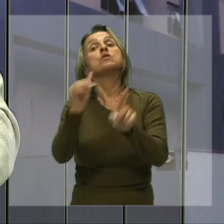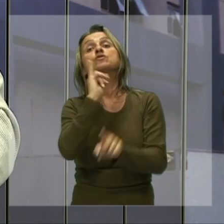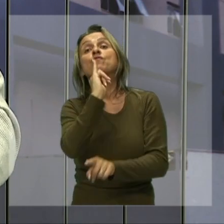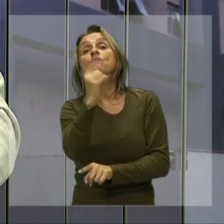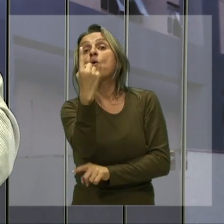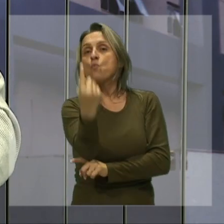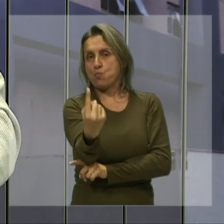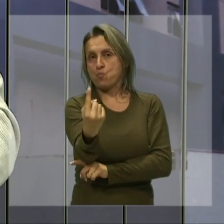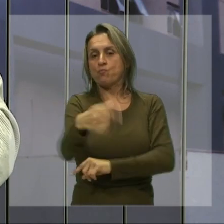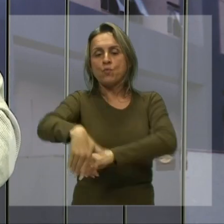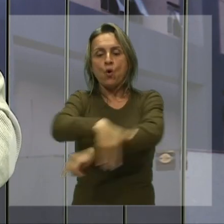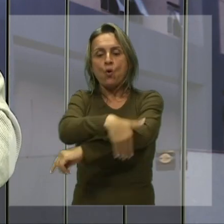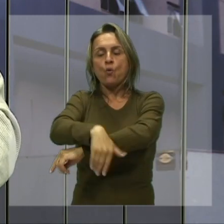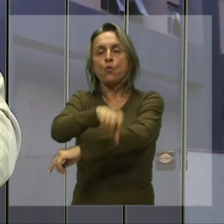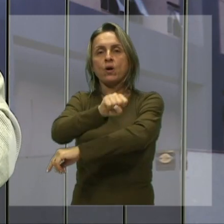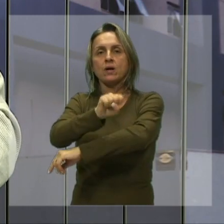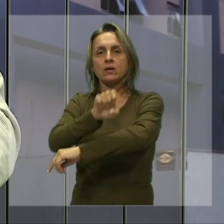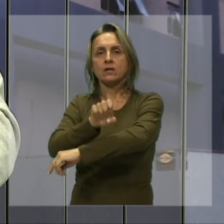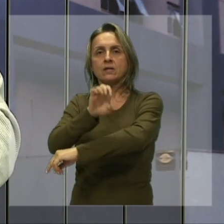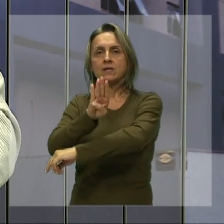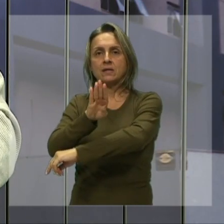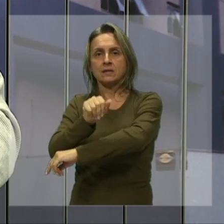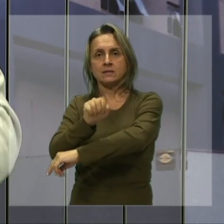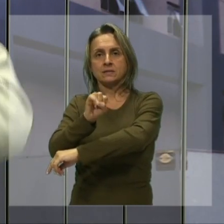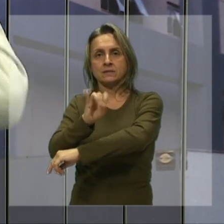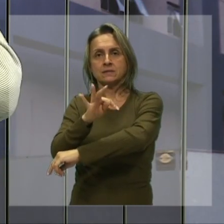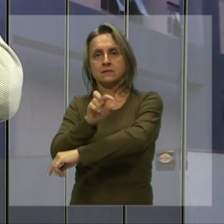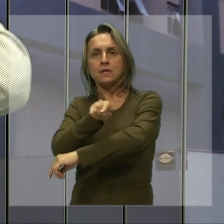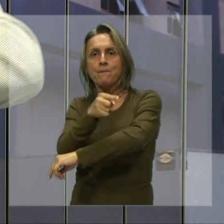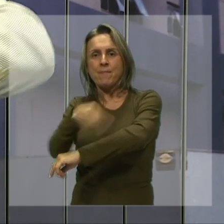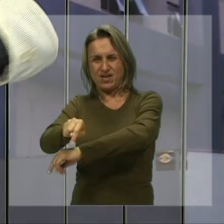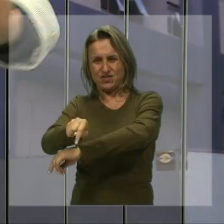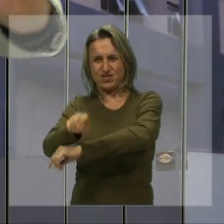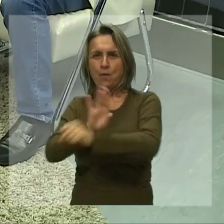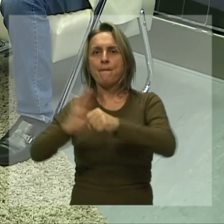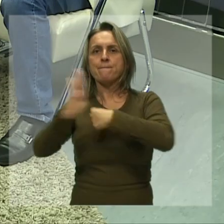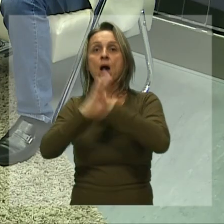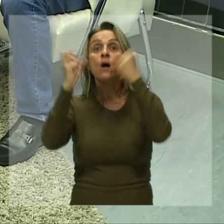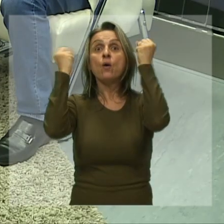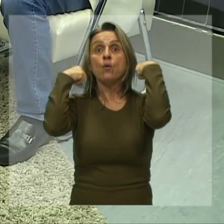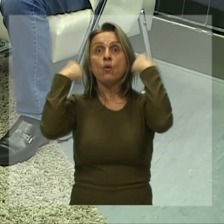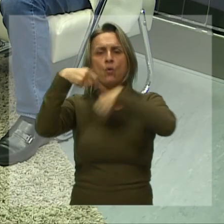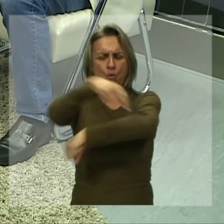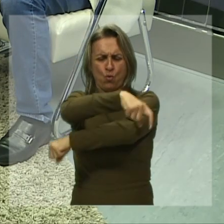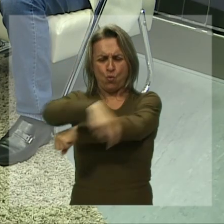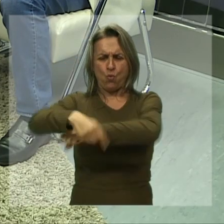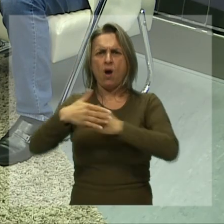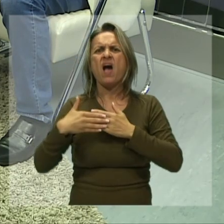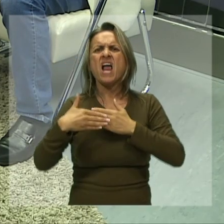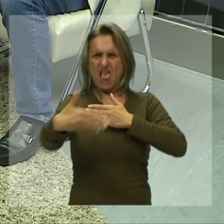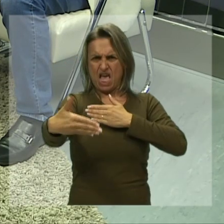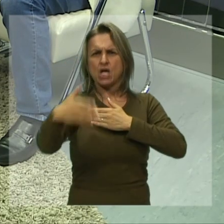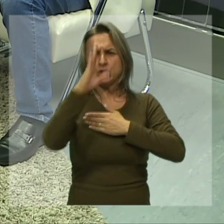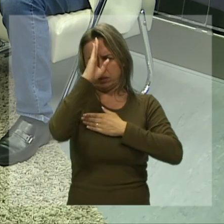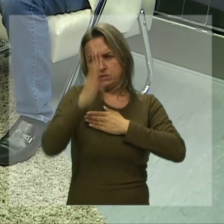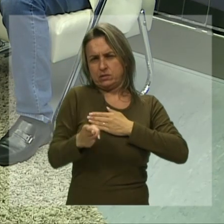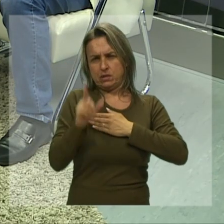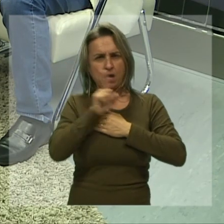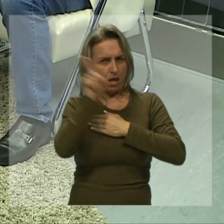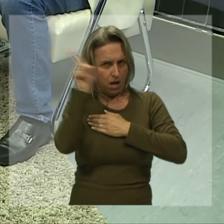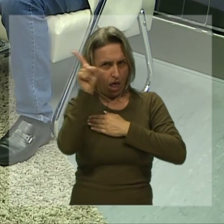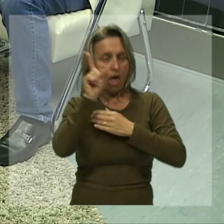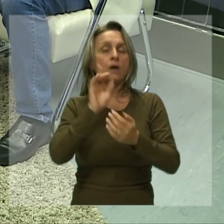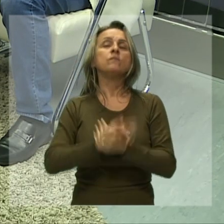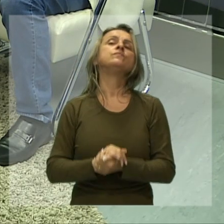exemplo. Rua Sebastião Romeu Soares, em Cordeiros. É uma rua grande, uma das principais lá.